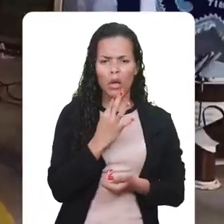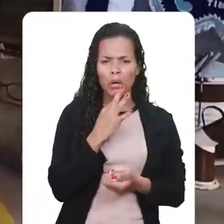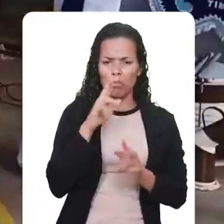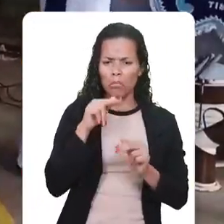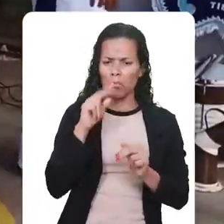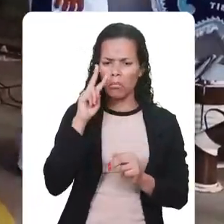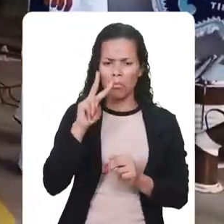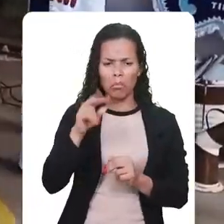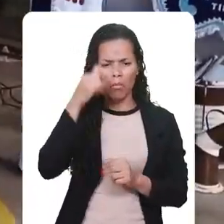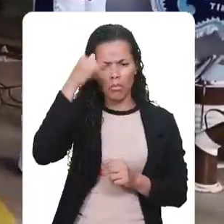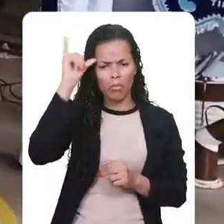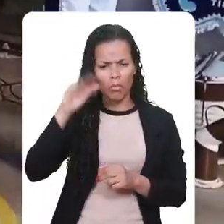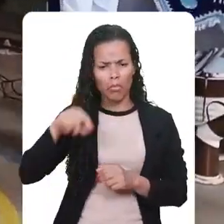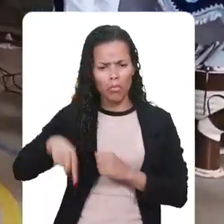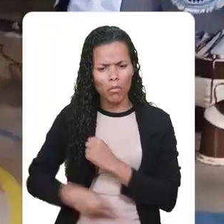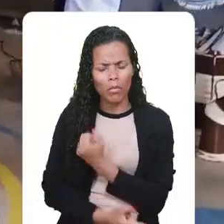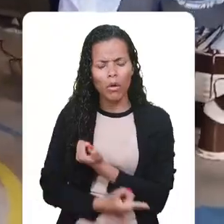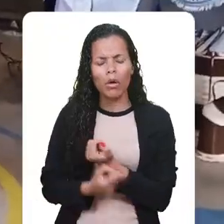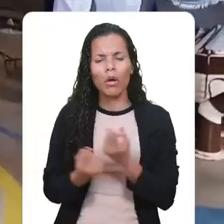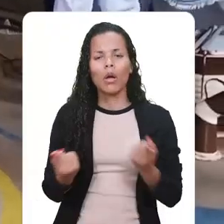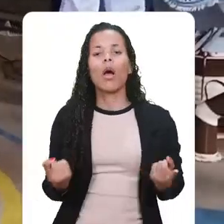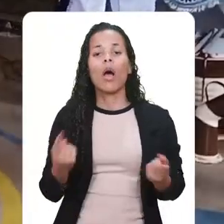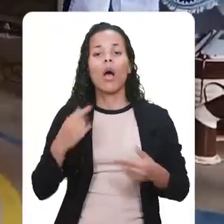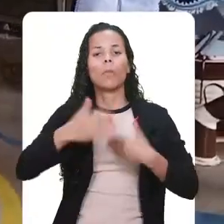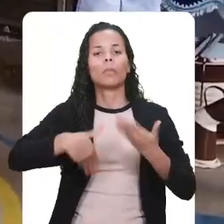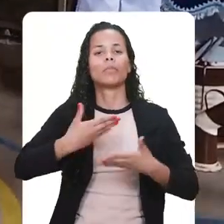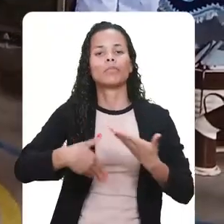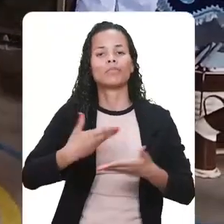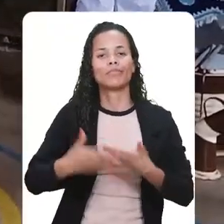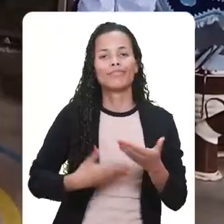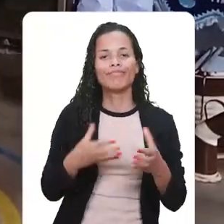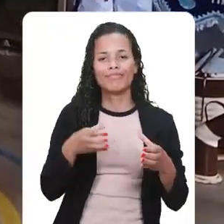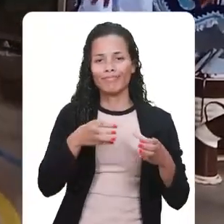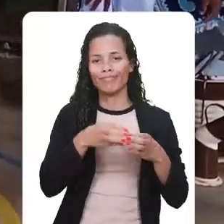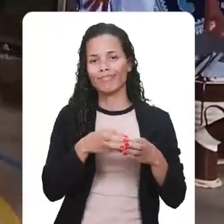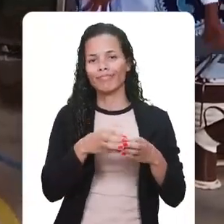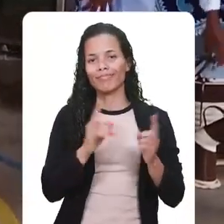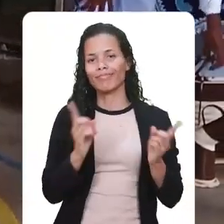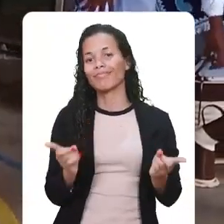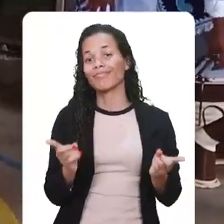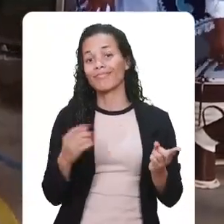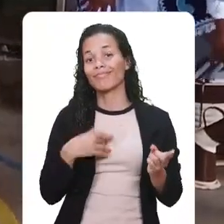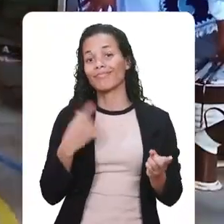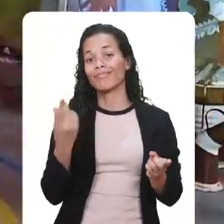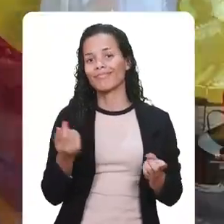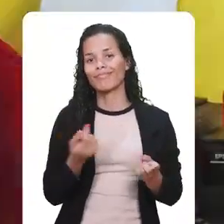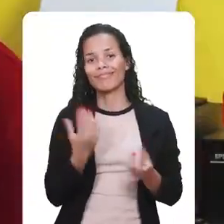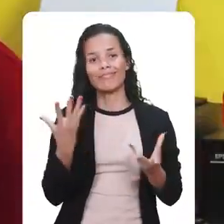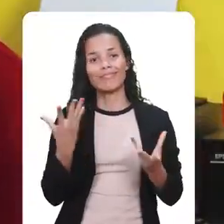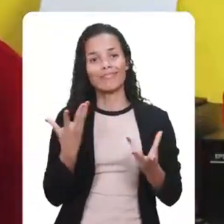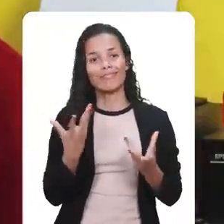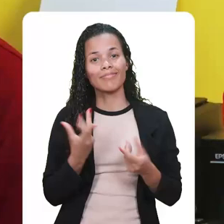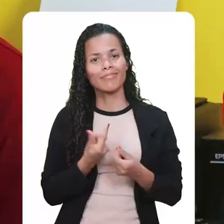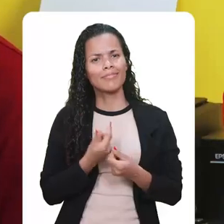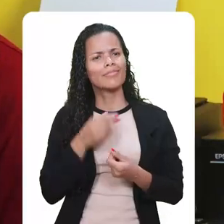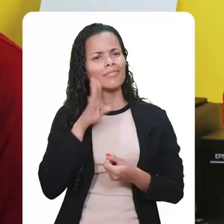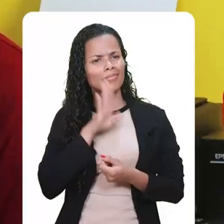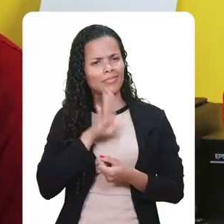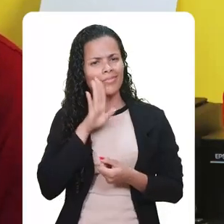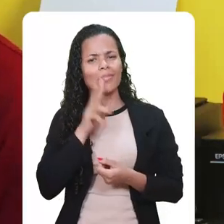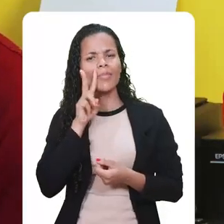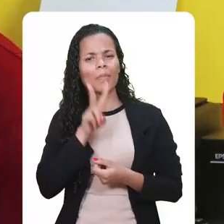Timbaúba não tinham conhecimento que era tão profundo a composição de um grupo. E isso foi